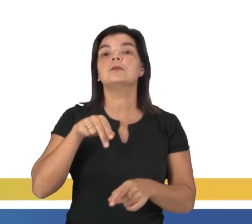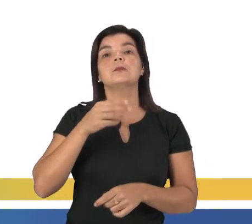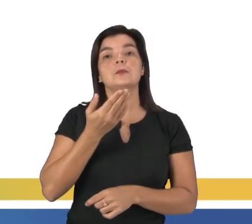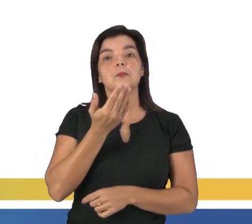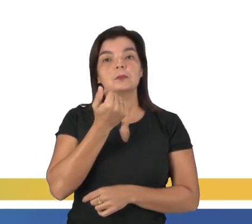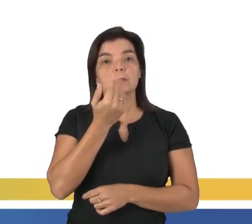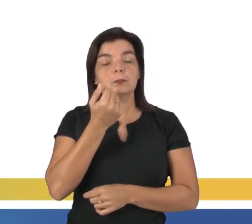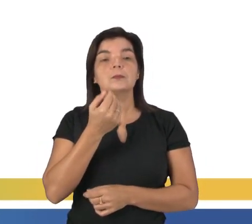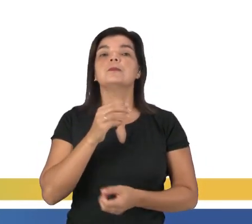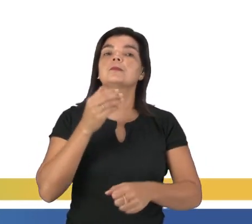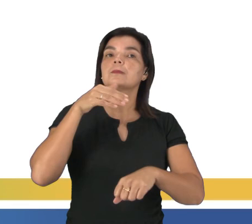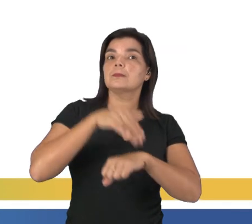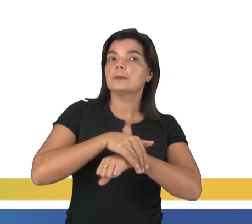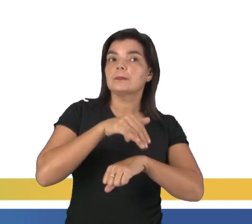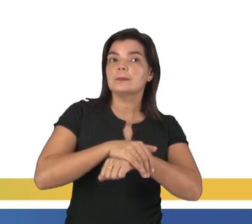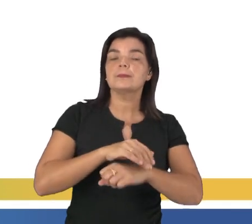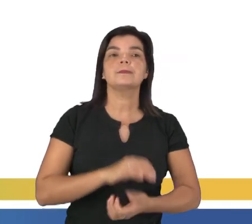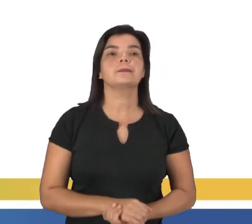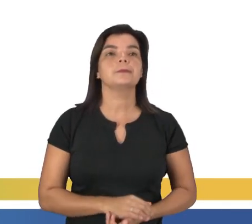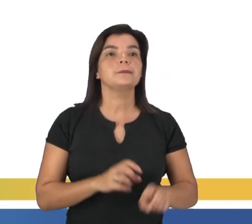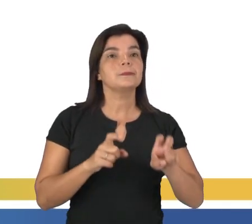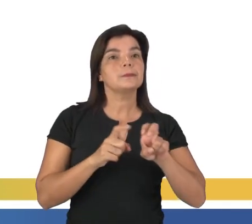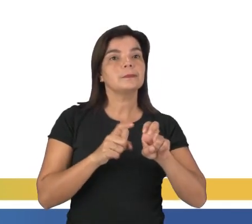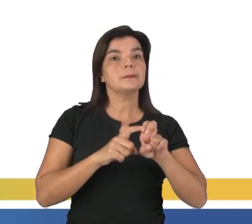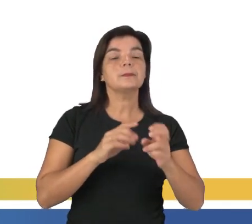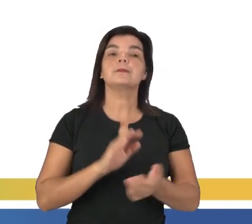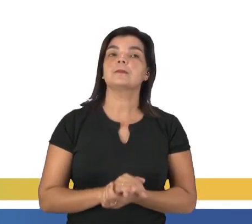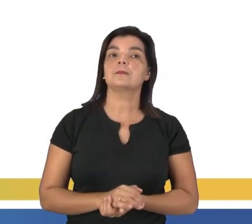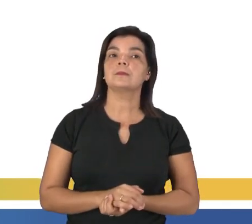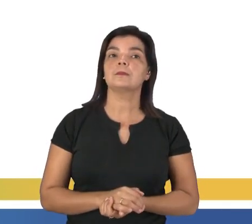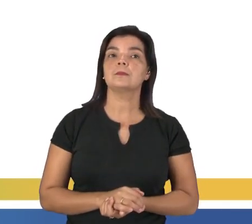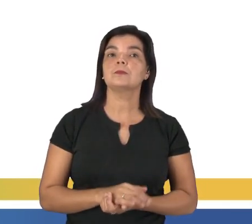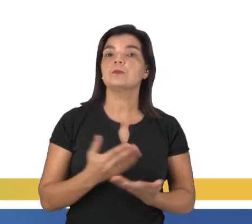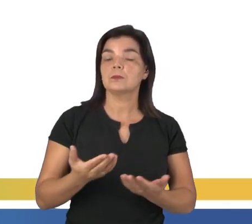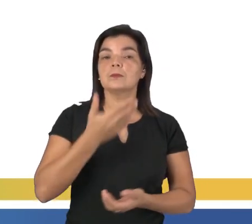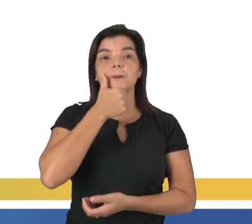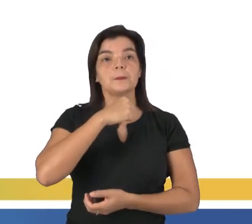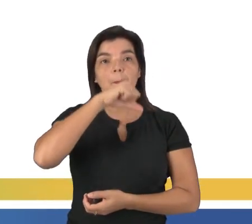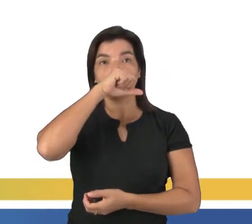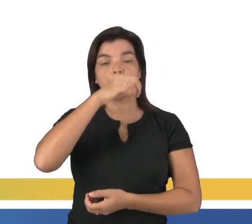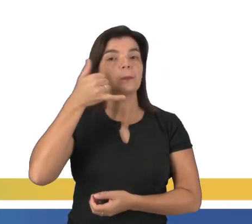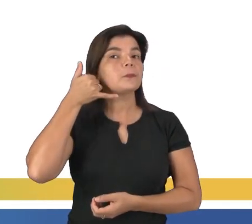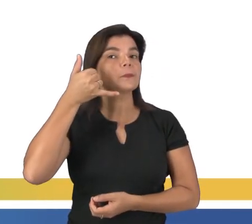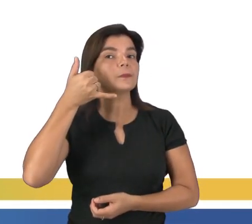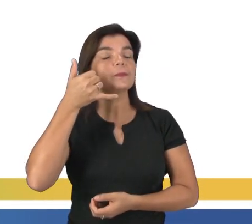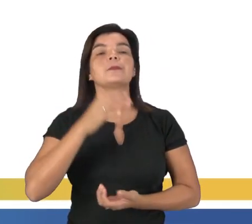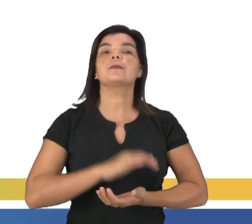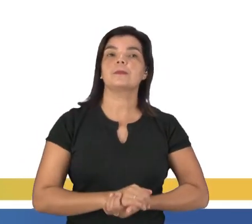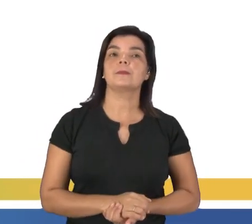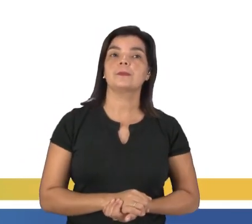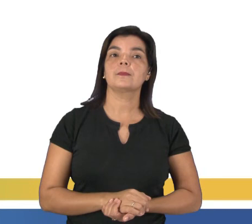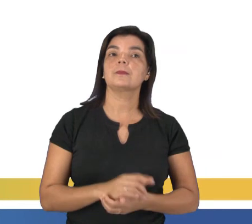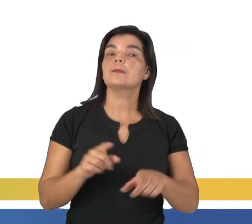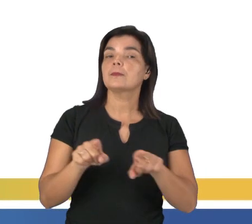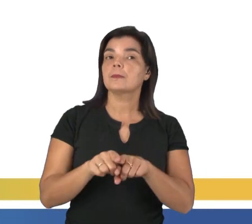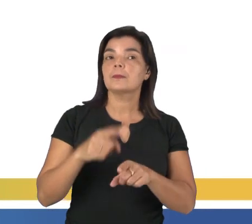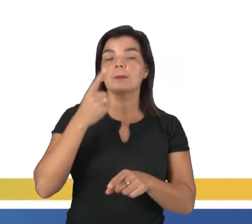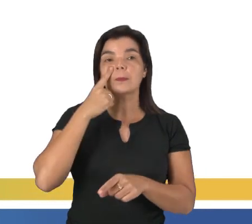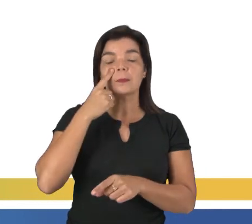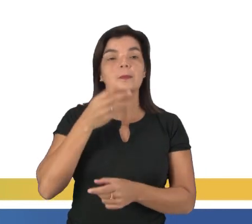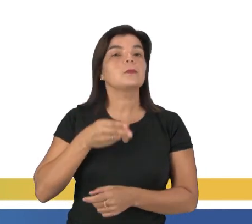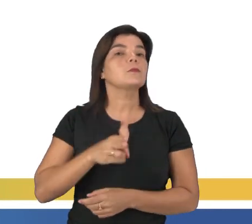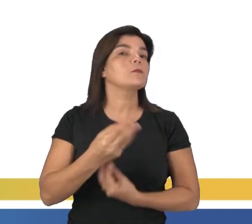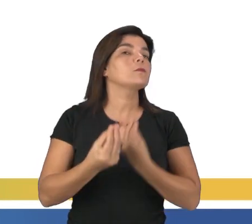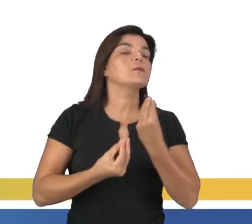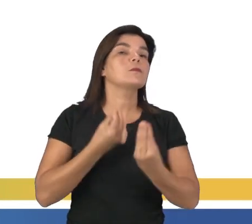cenando, né? E a frase 5, meu padre habla por teléfono, né? Meu pai fala por telefone. Isso aí está no presente do indicativo.